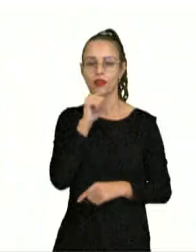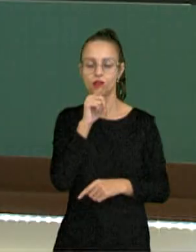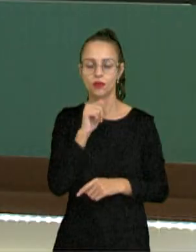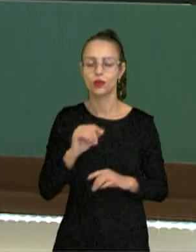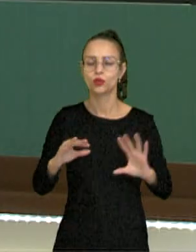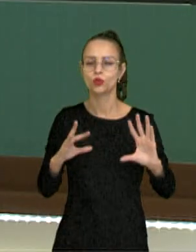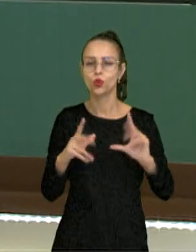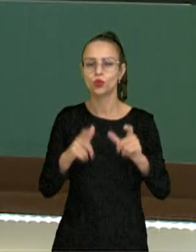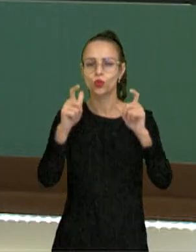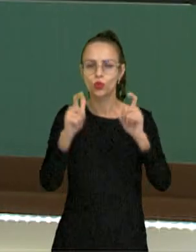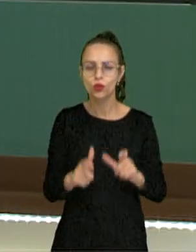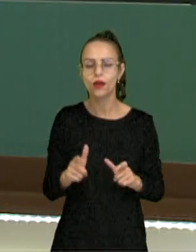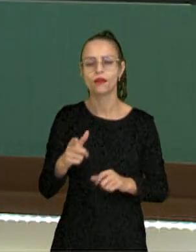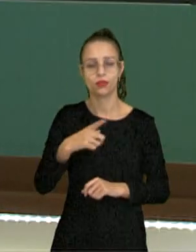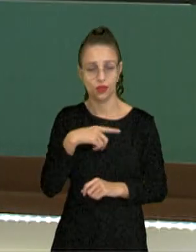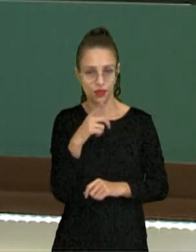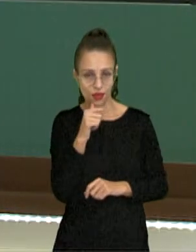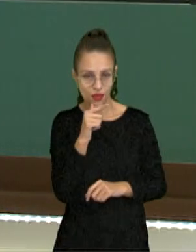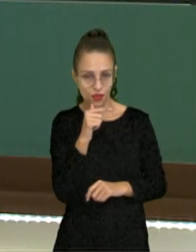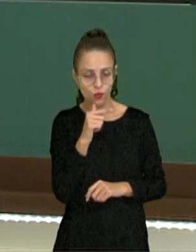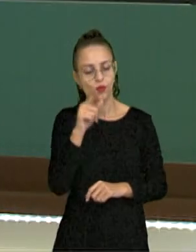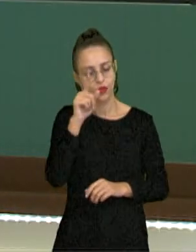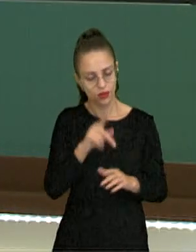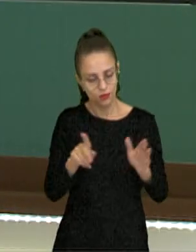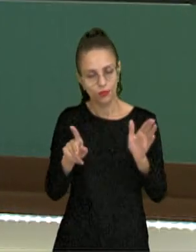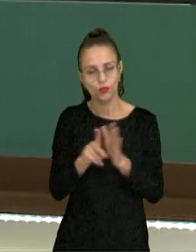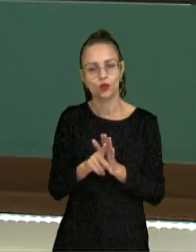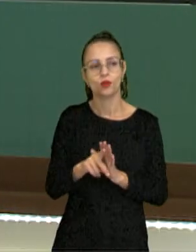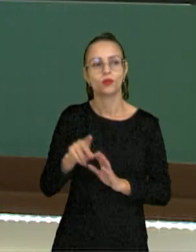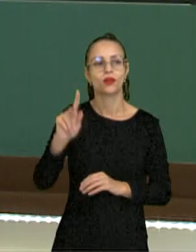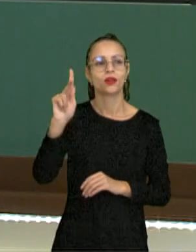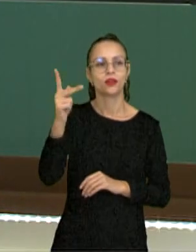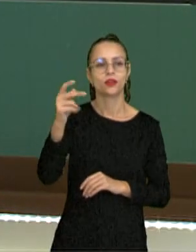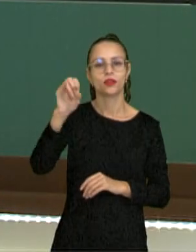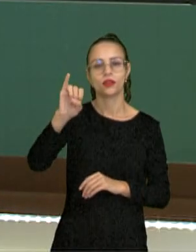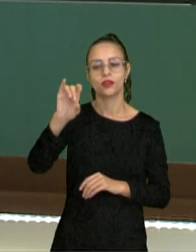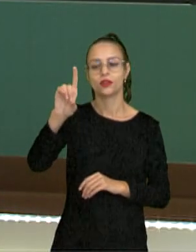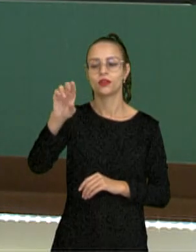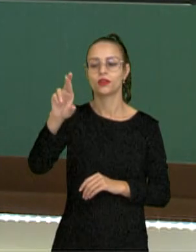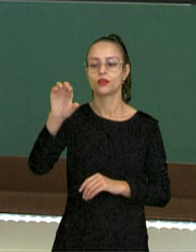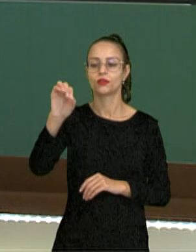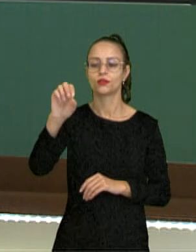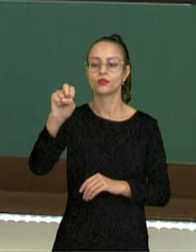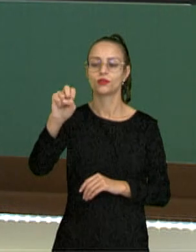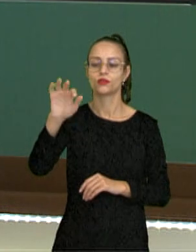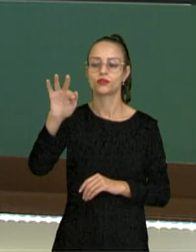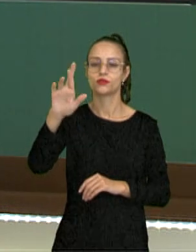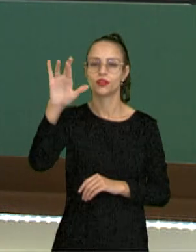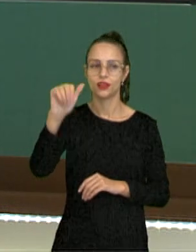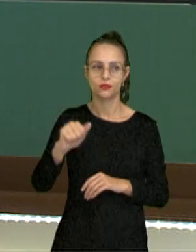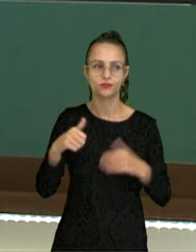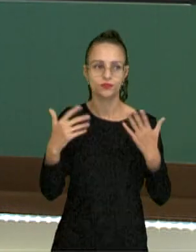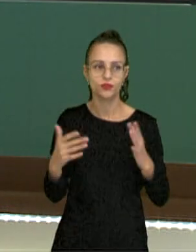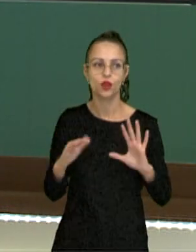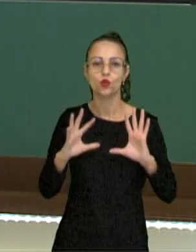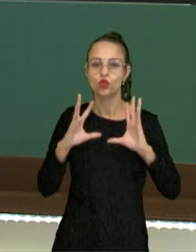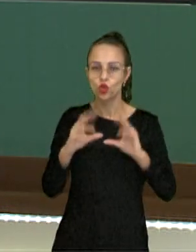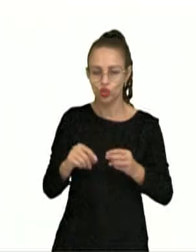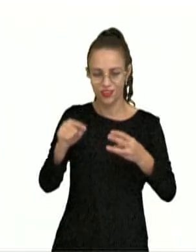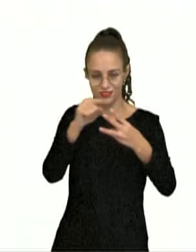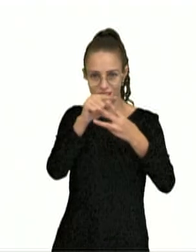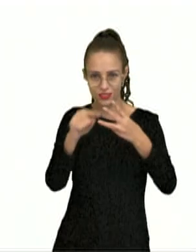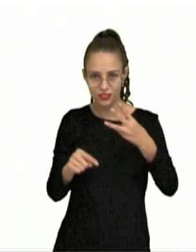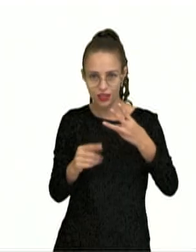aquosas do planeta, onde tem água, faz parte da hidrosfera. E aí eu digo que a soma dessas